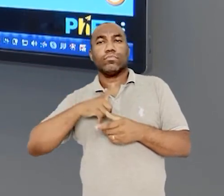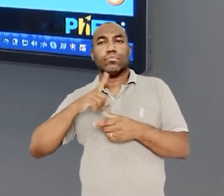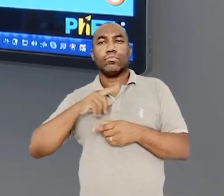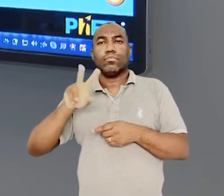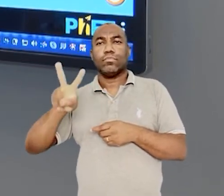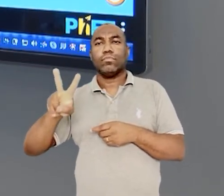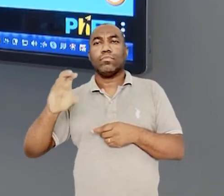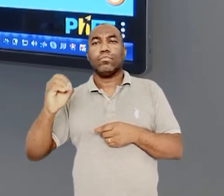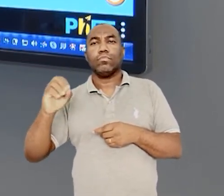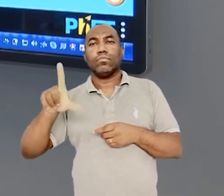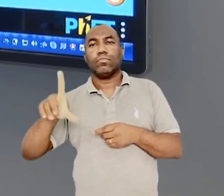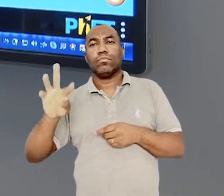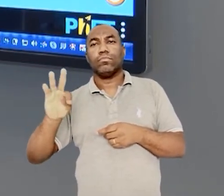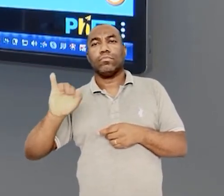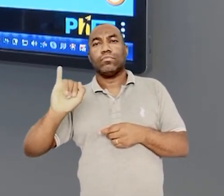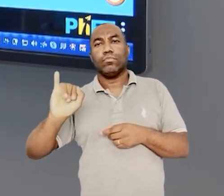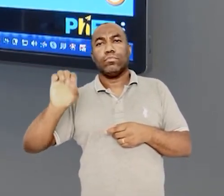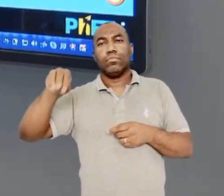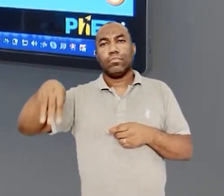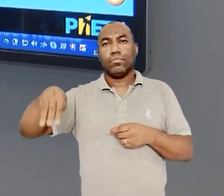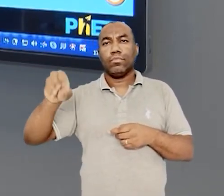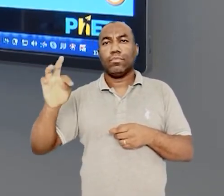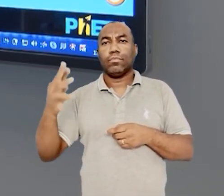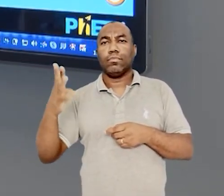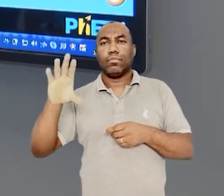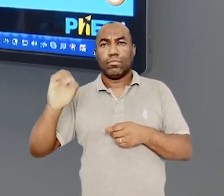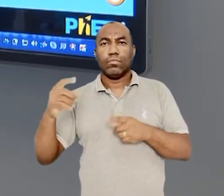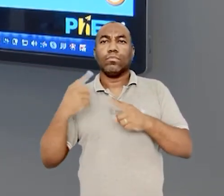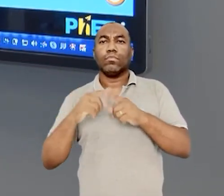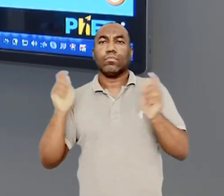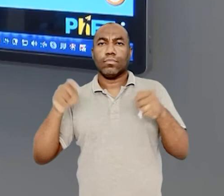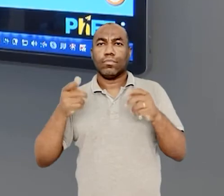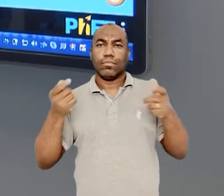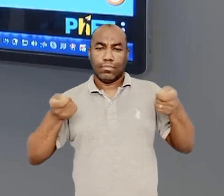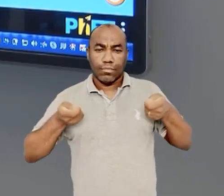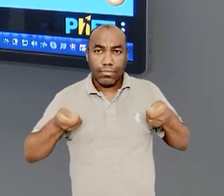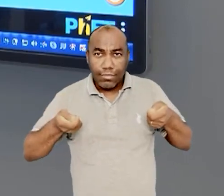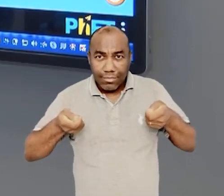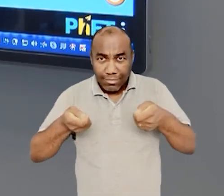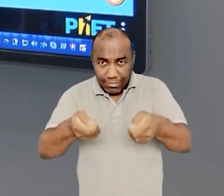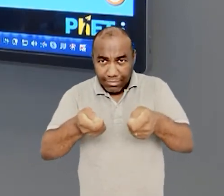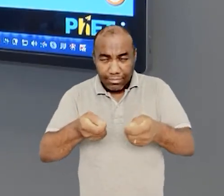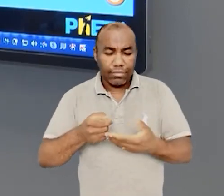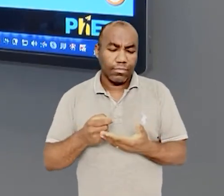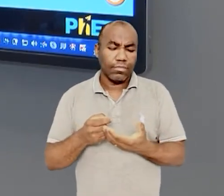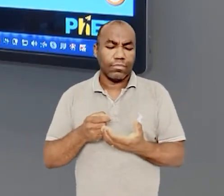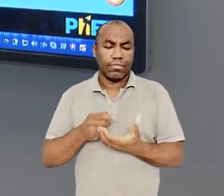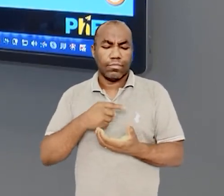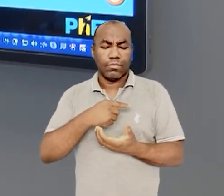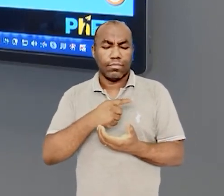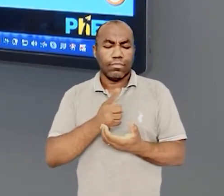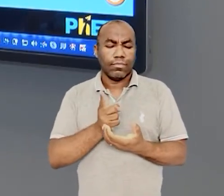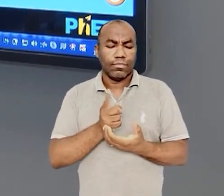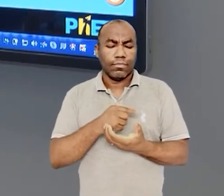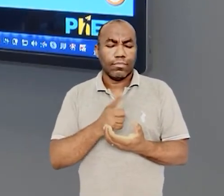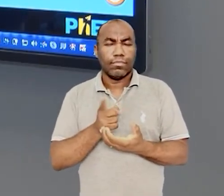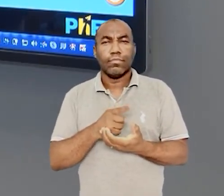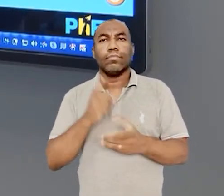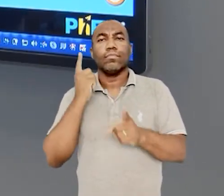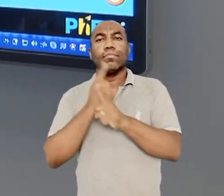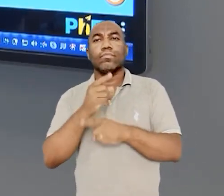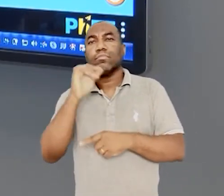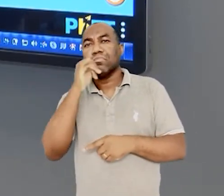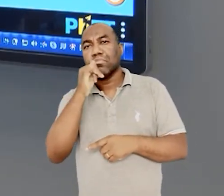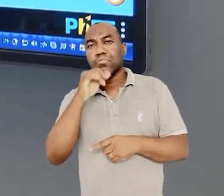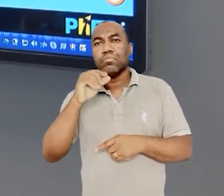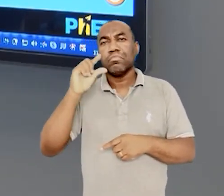Então, dois dispositivos elétricos para medir coisas no circuito elétrico. Quando eu digo coisas, estou